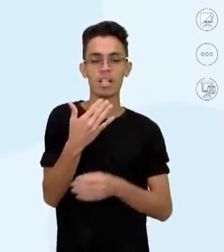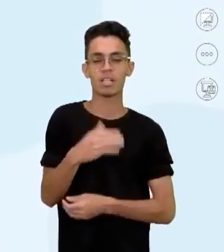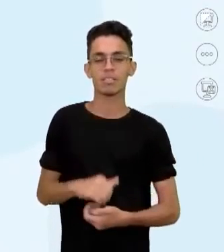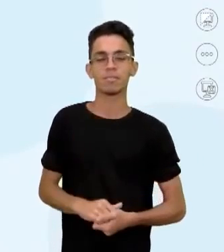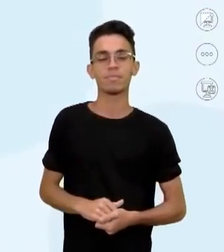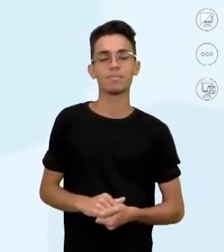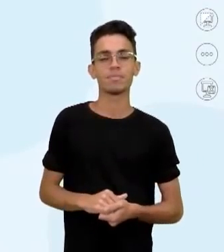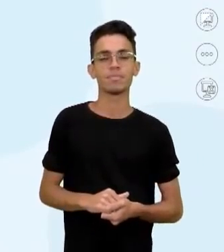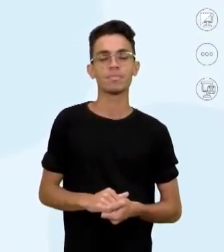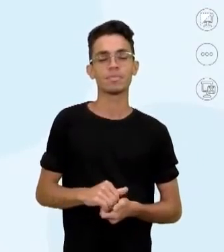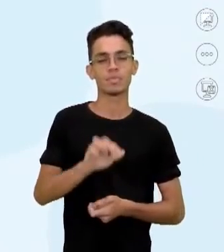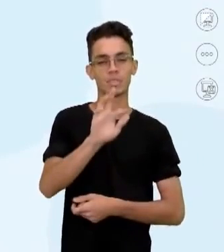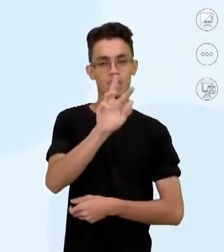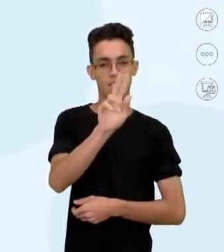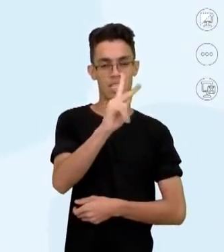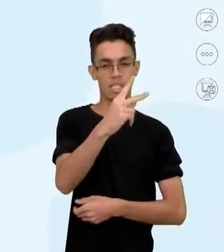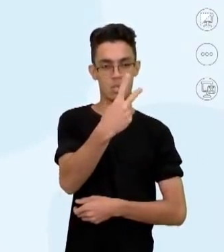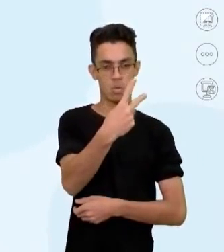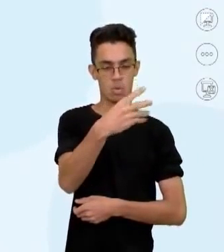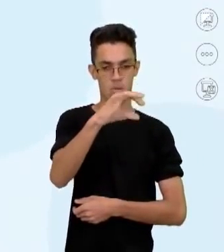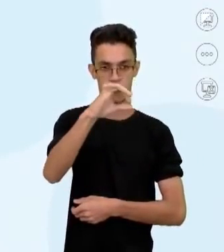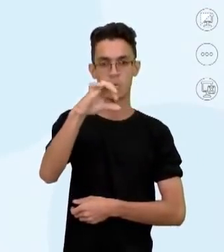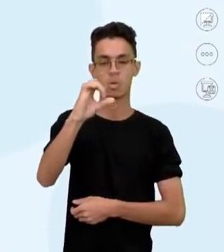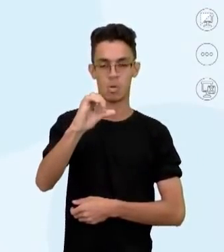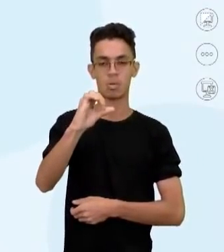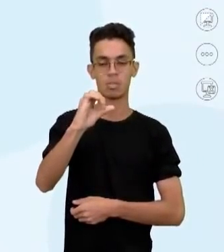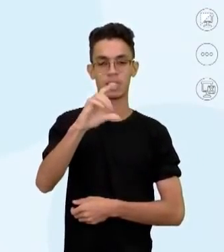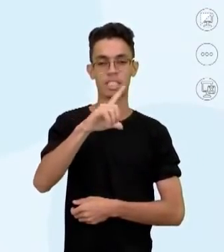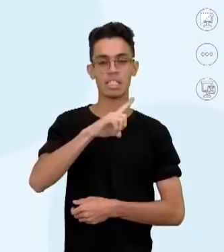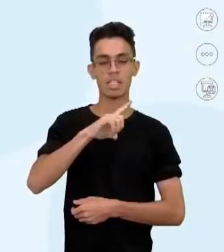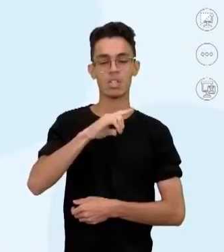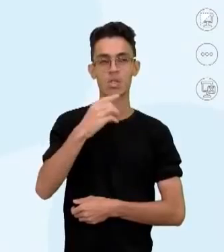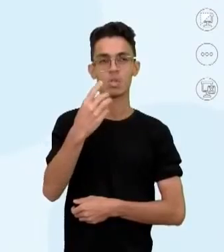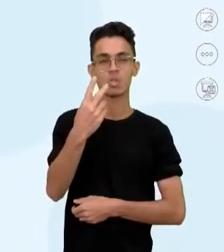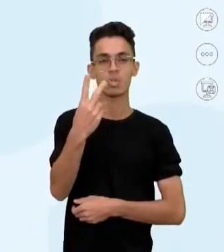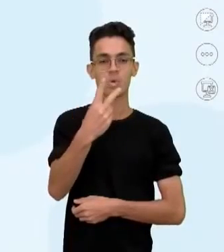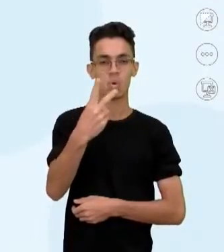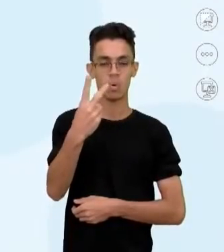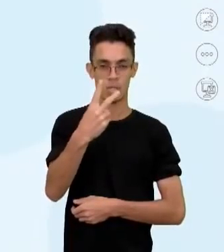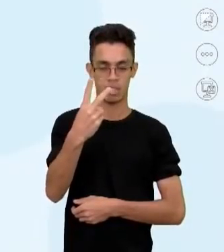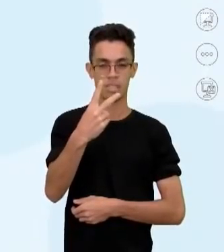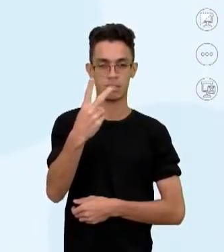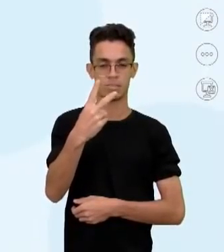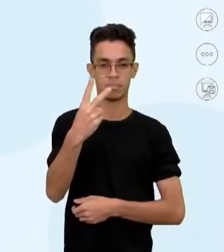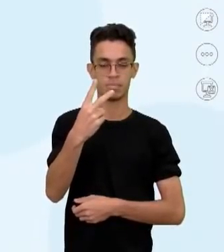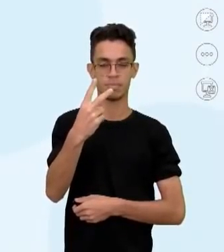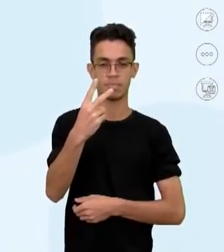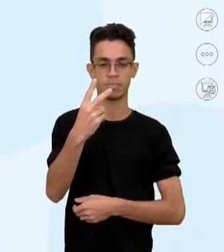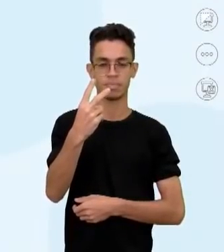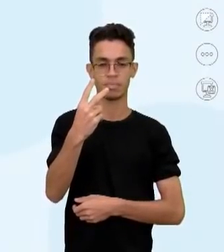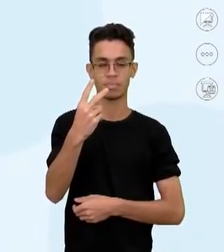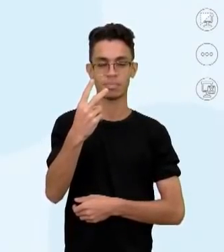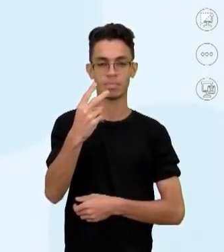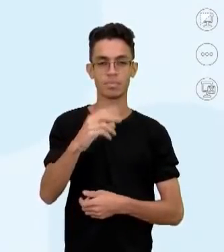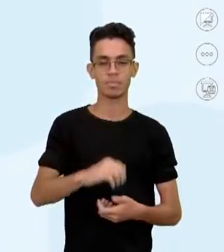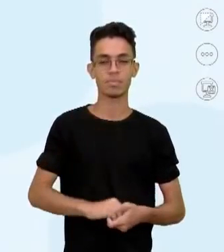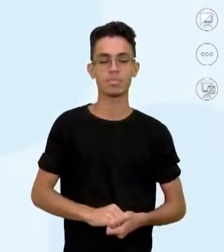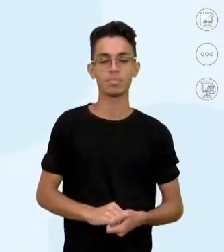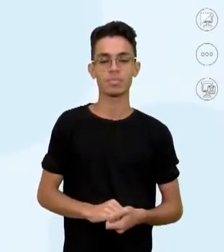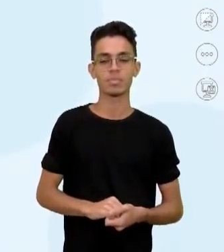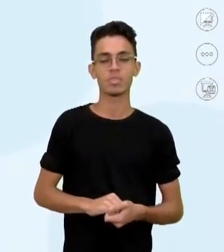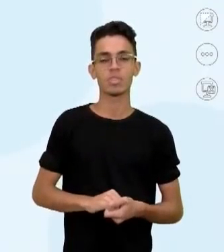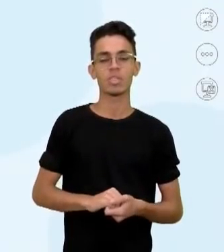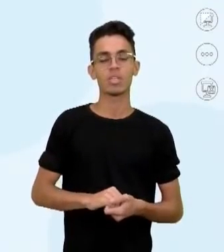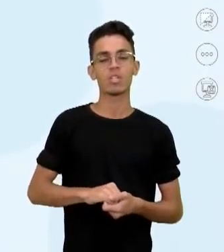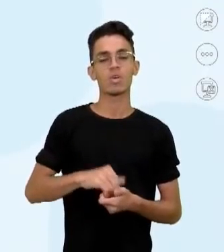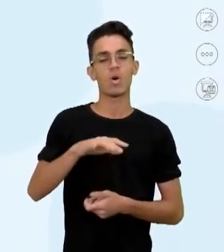da água, que é H2O, ou seja, duas moléculas de oxigênio, duas moléculas de hidrogênio e uma